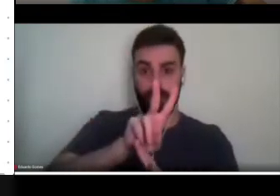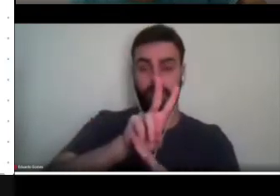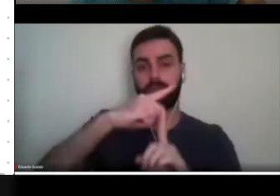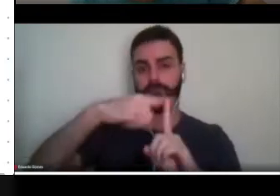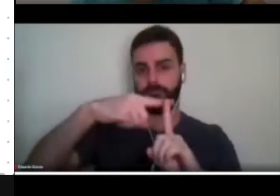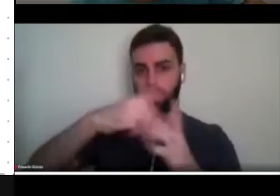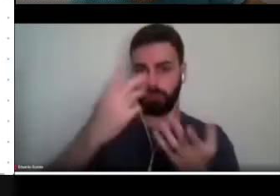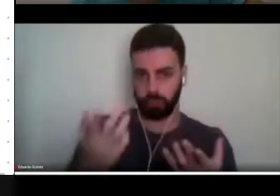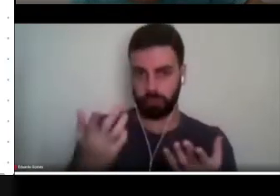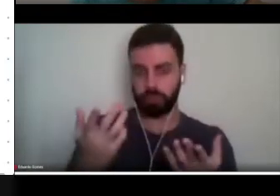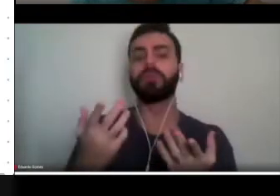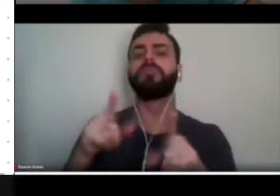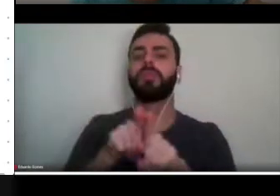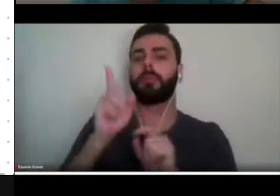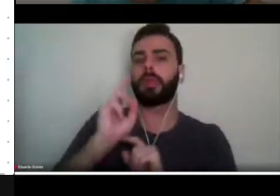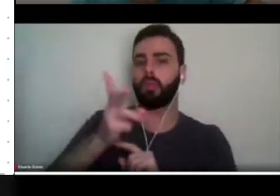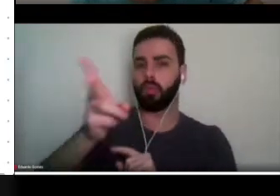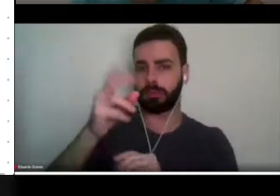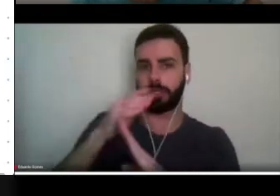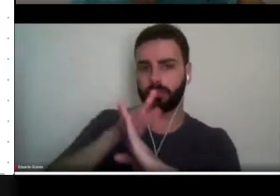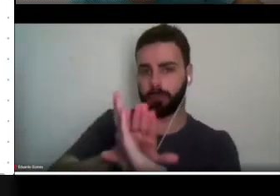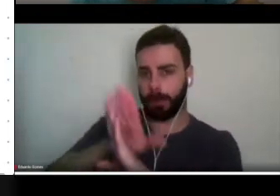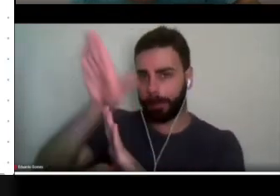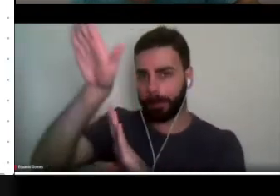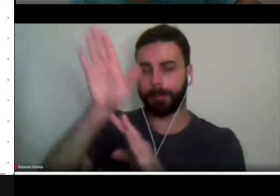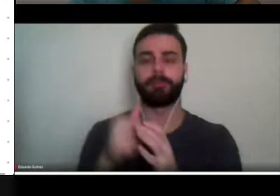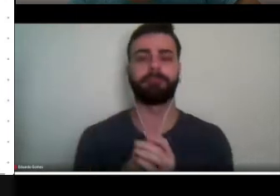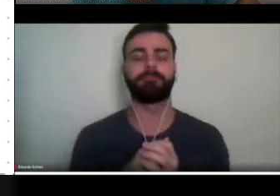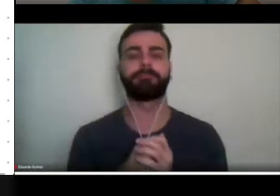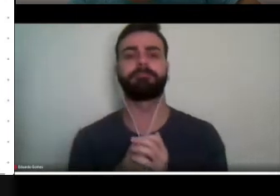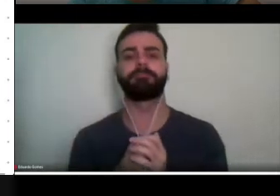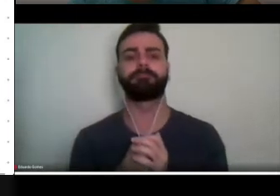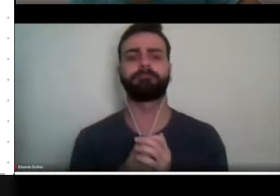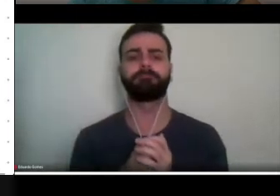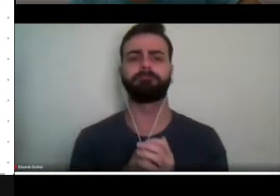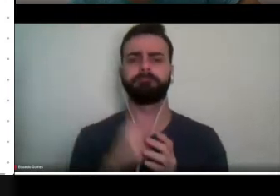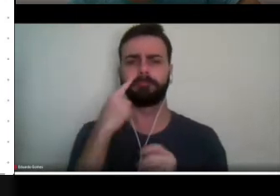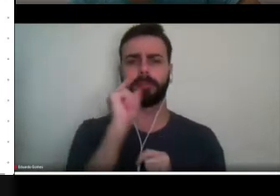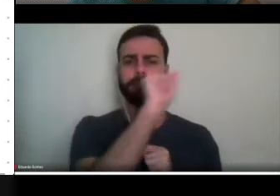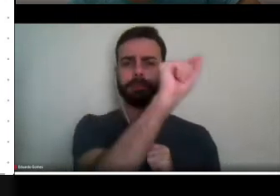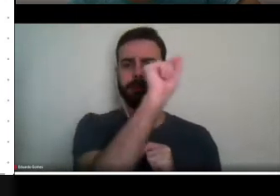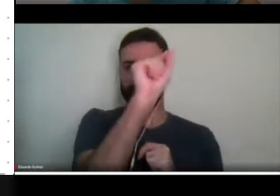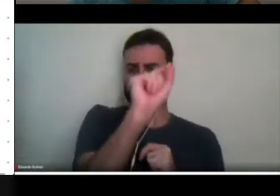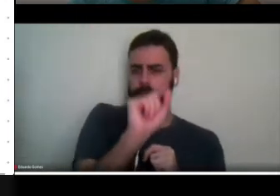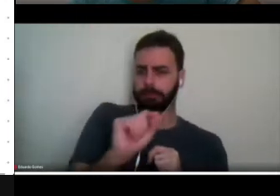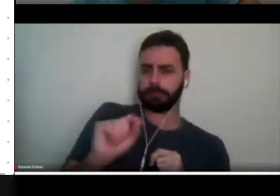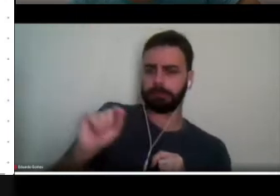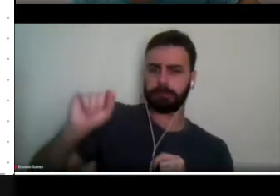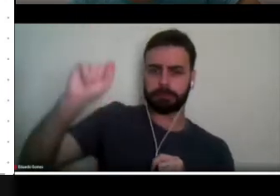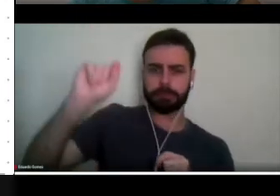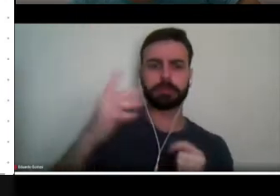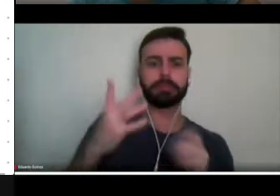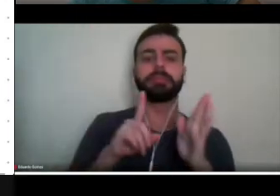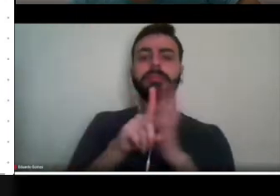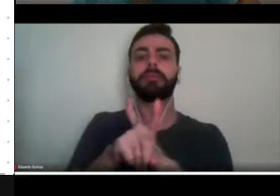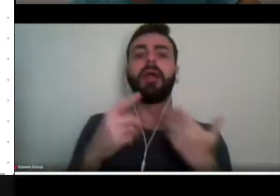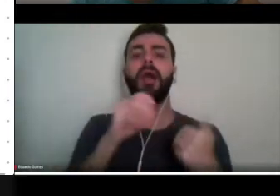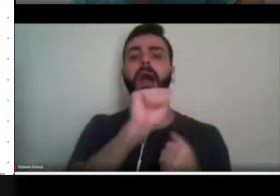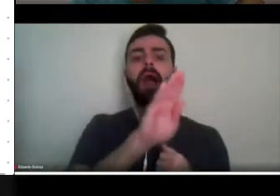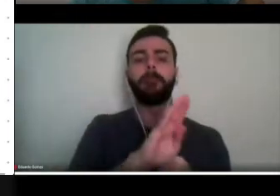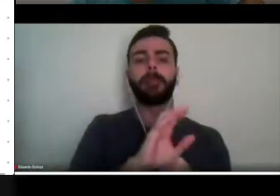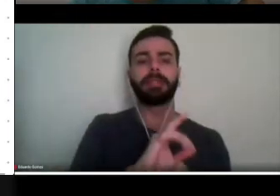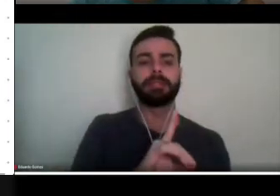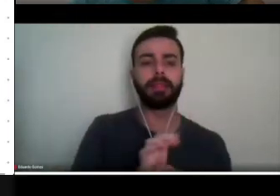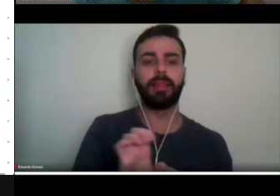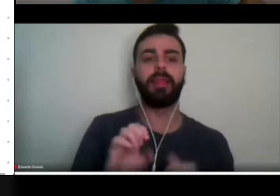dentre esses gráficos aqui, qual que é a melhor opção? Primeiro, a velocidade, ela é igual a... em t igual a zero, ela é